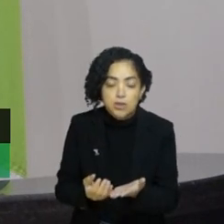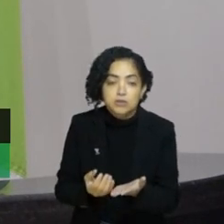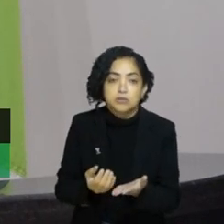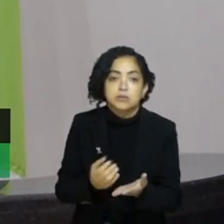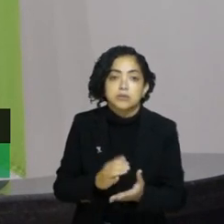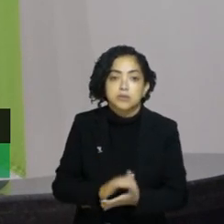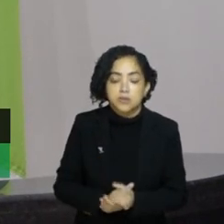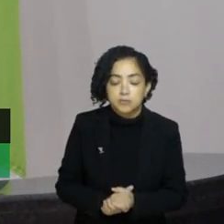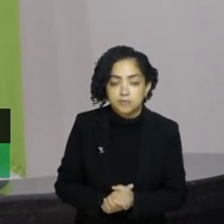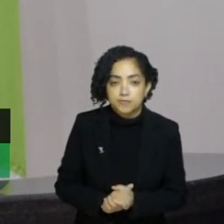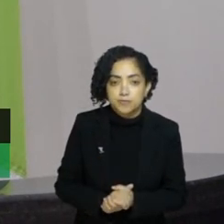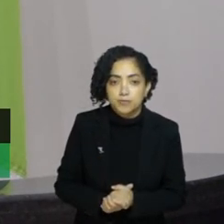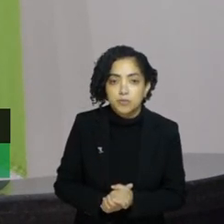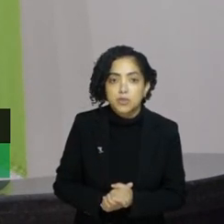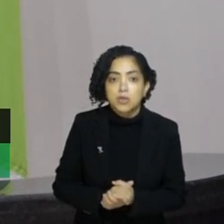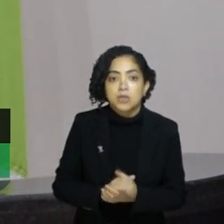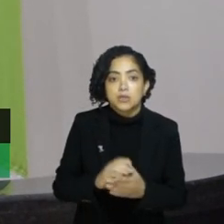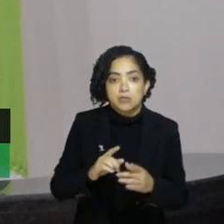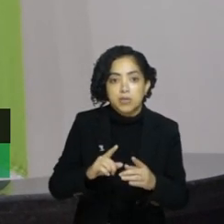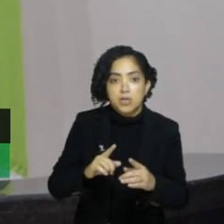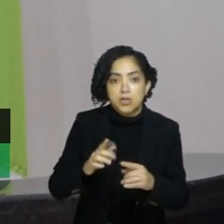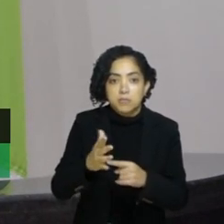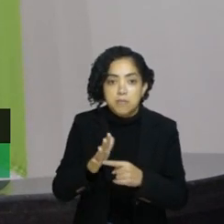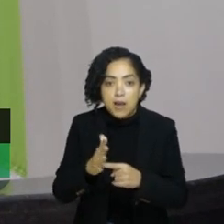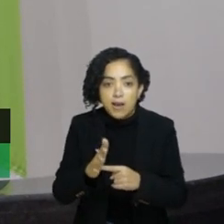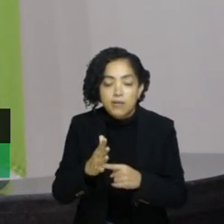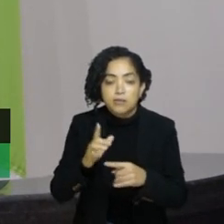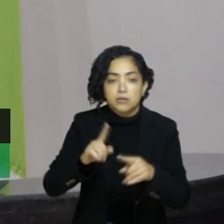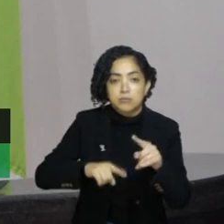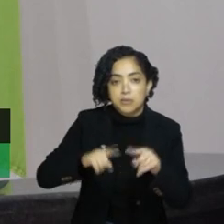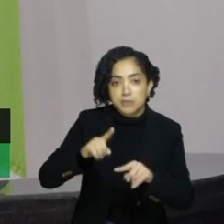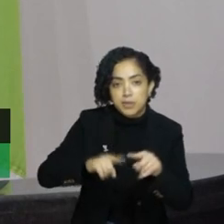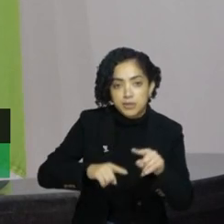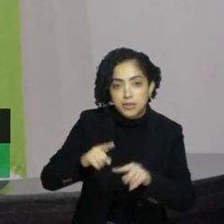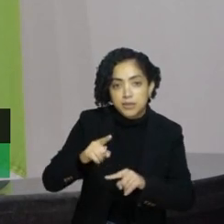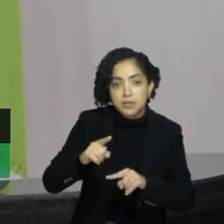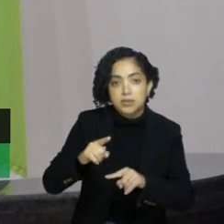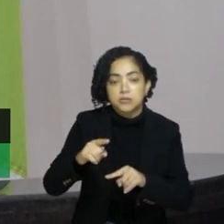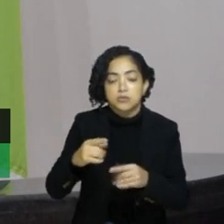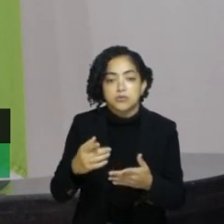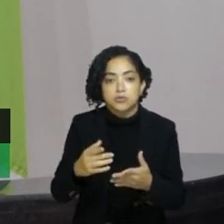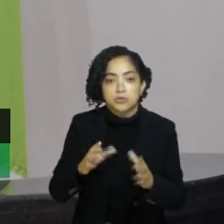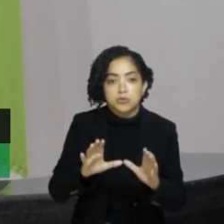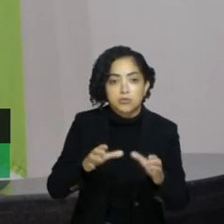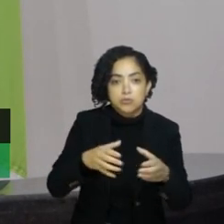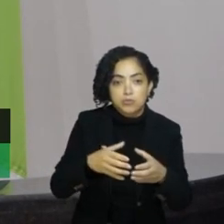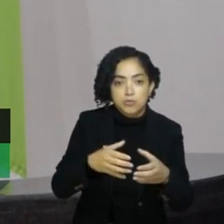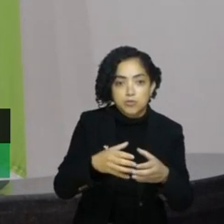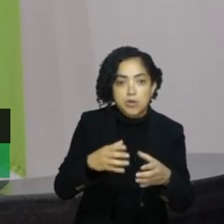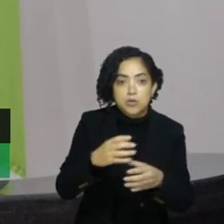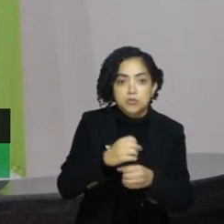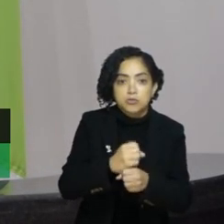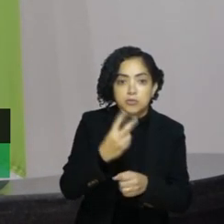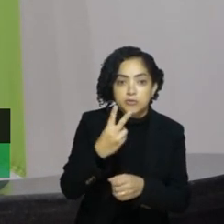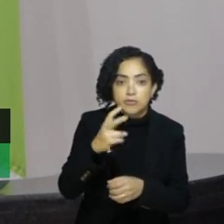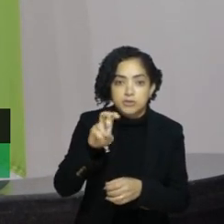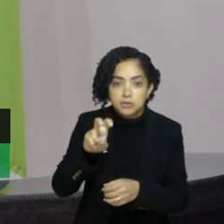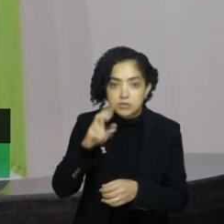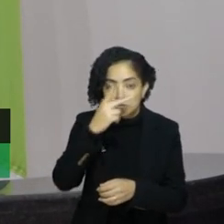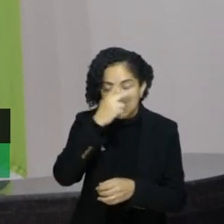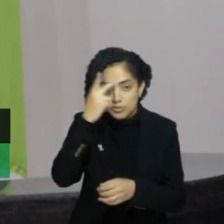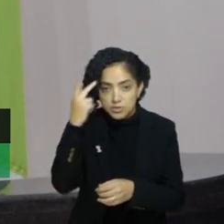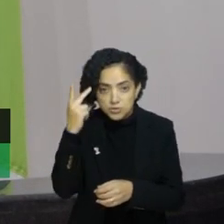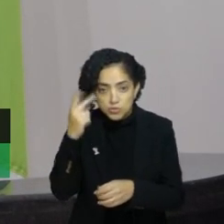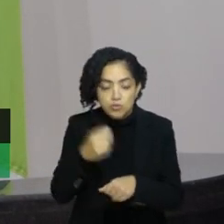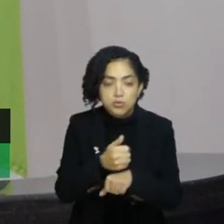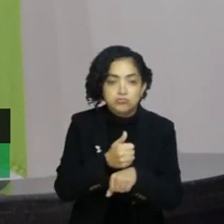sua delegação máquinas, equipamentos e uma equipe técnica de 25 servidores experientes em gestão de